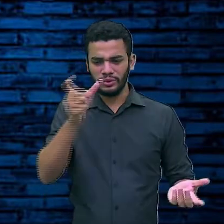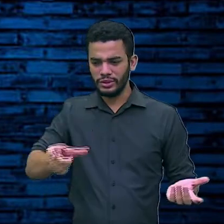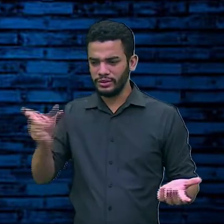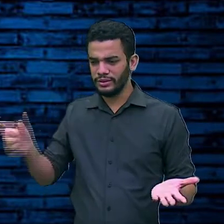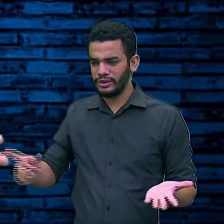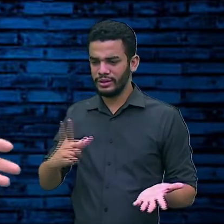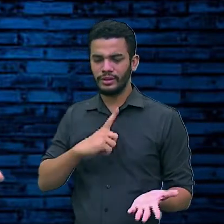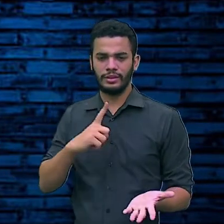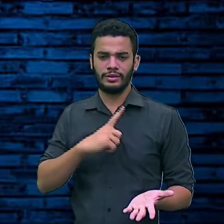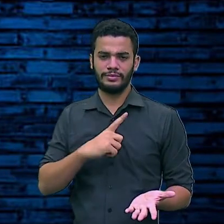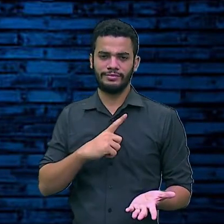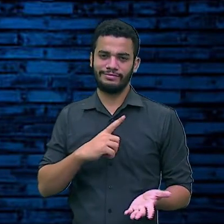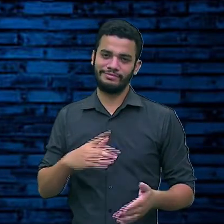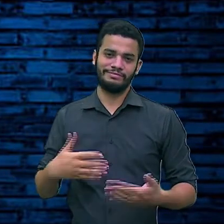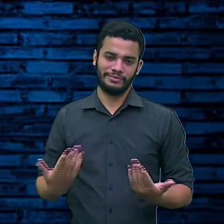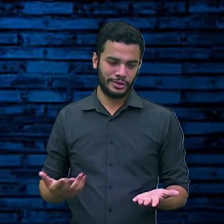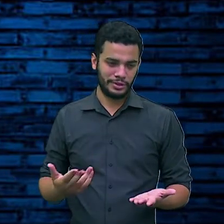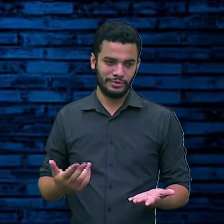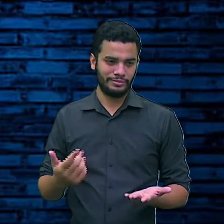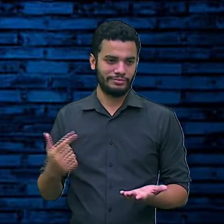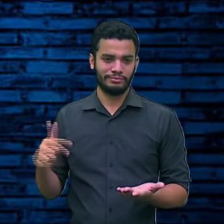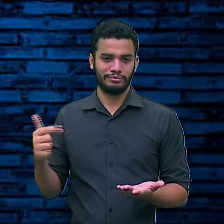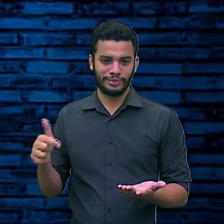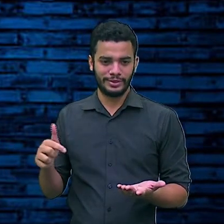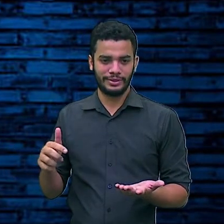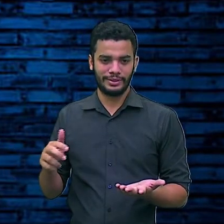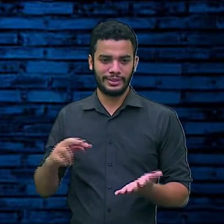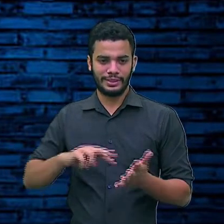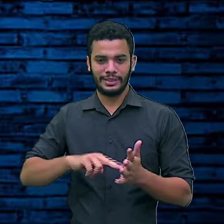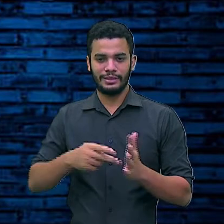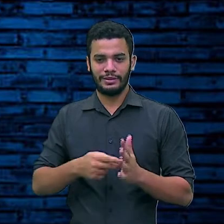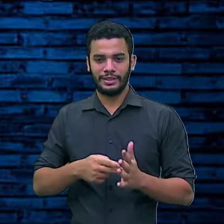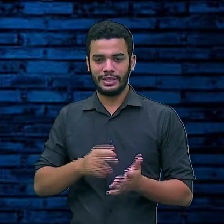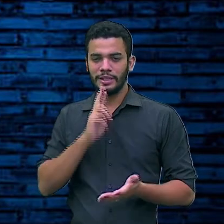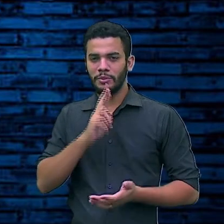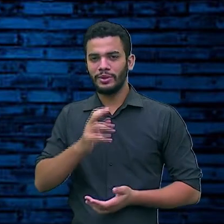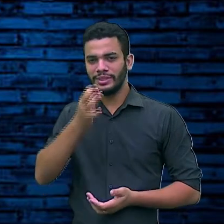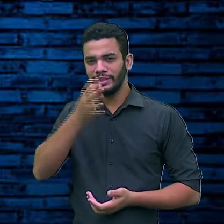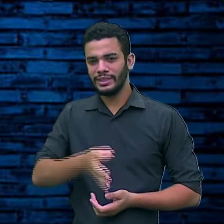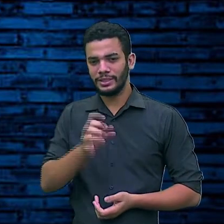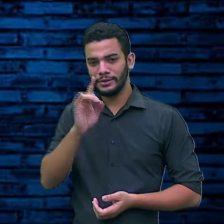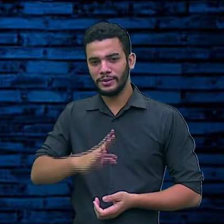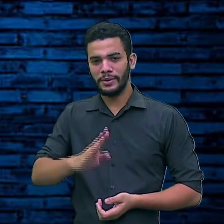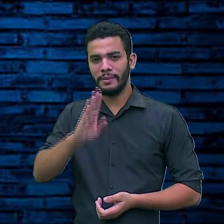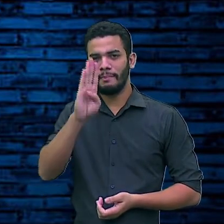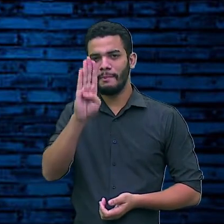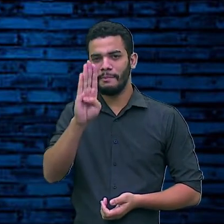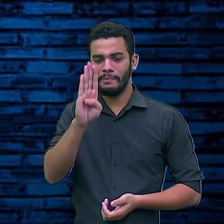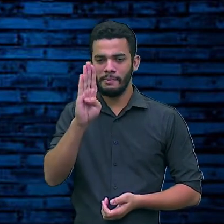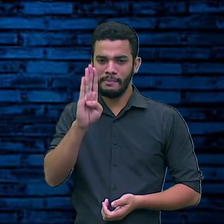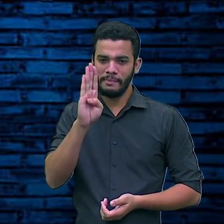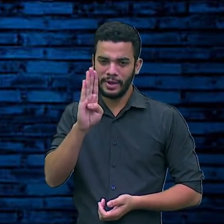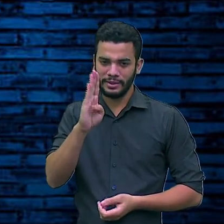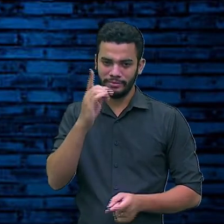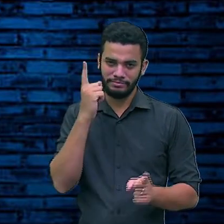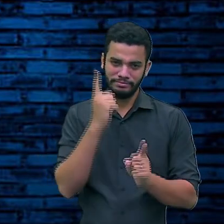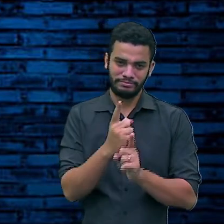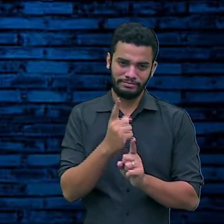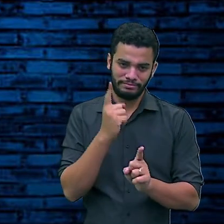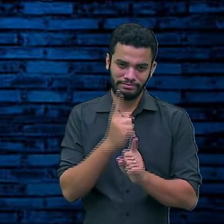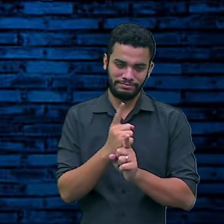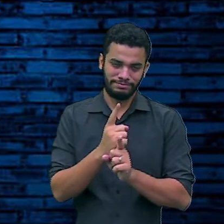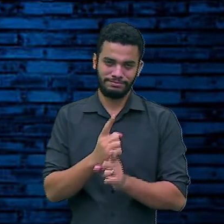também não pode ser predicativo do sujeito, não há qualificação aí. Ótimo. Então, encontramos a